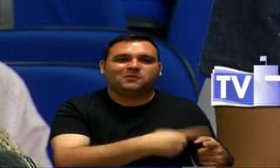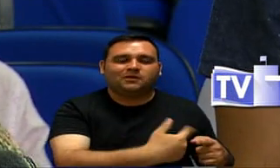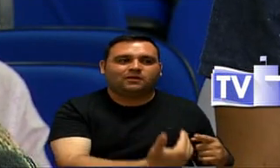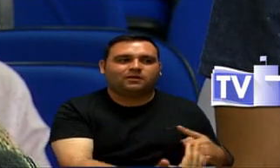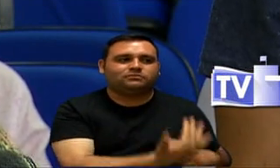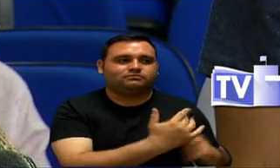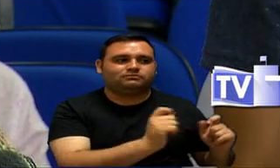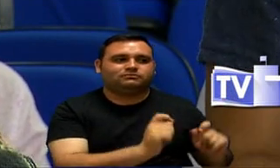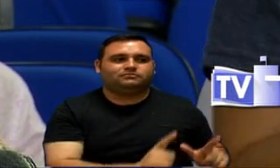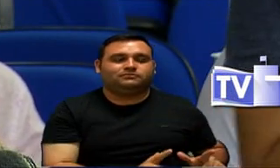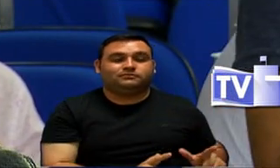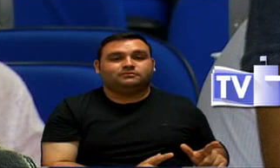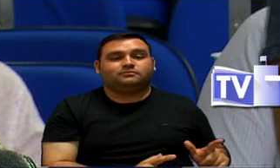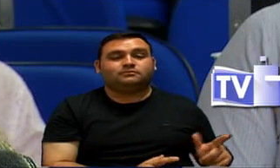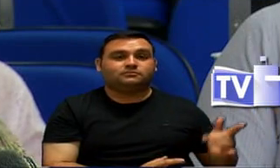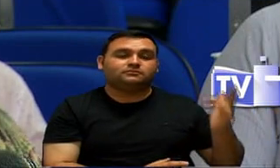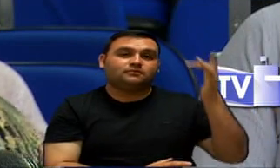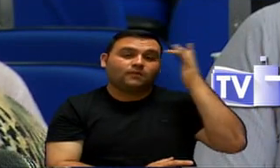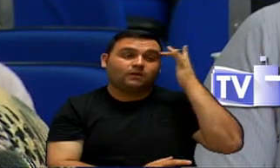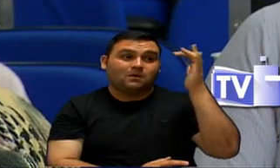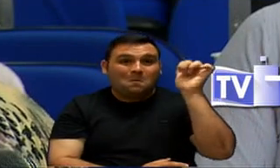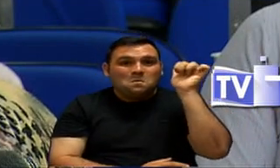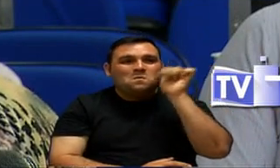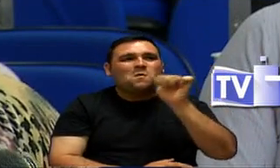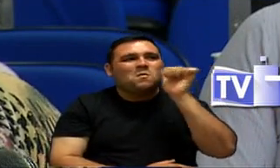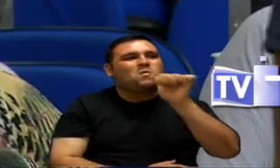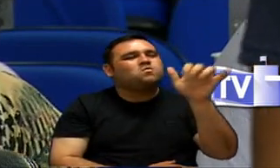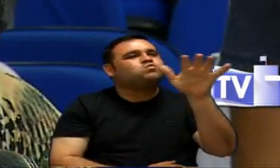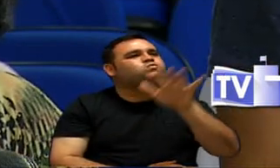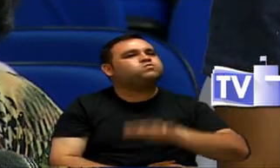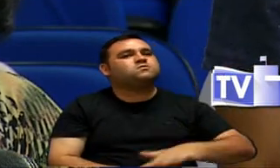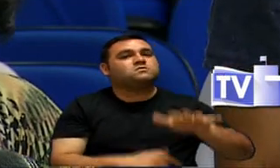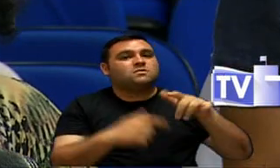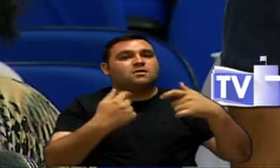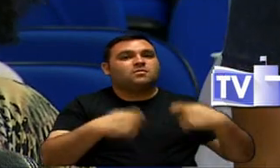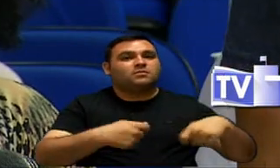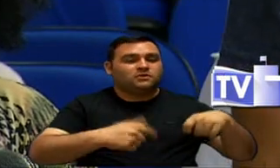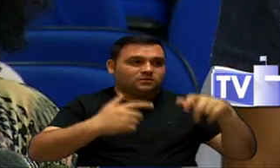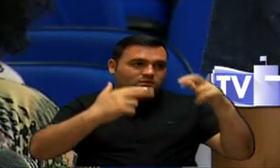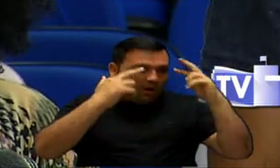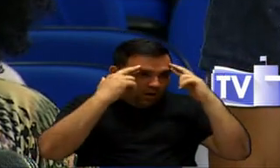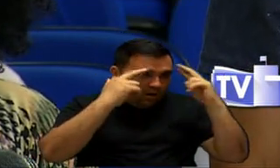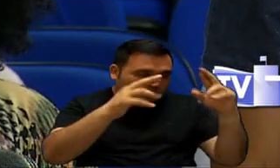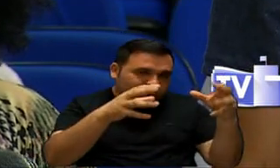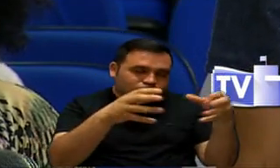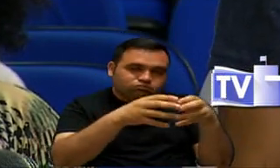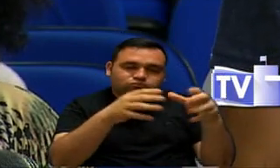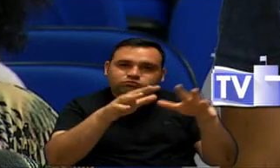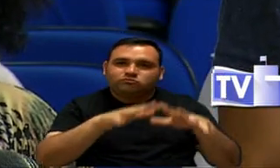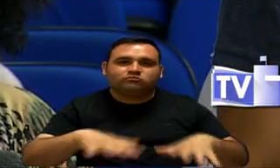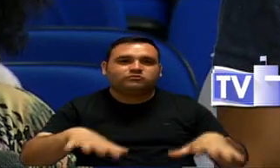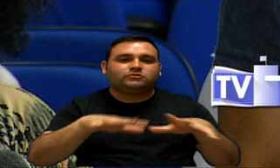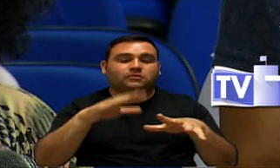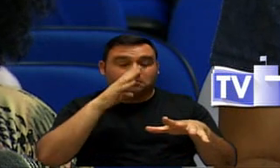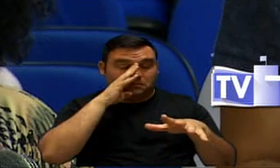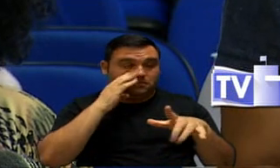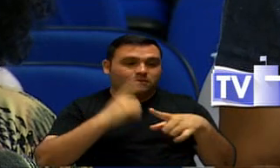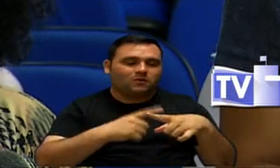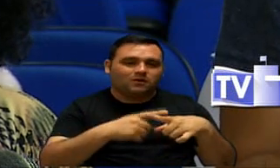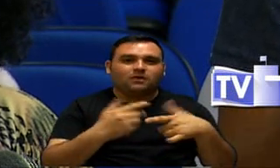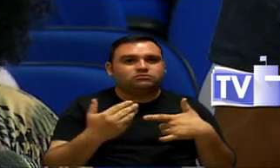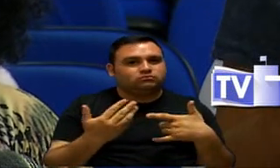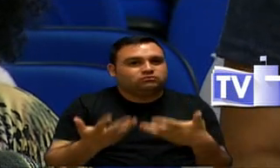gente. Eu acho assim, que as mulheres têm que ser respeitadas, porque são